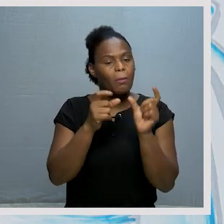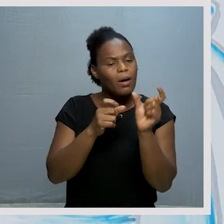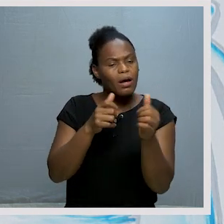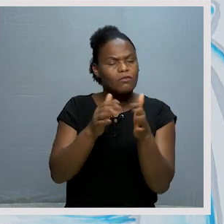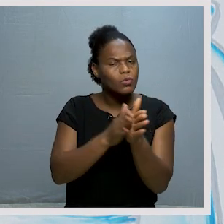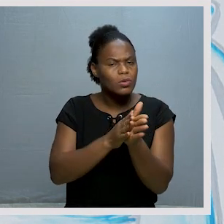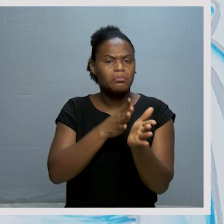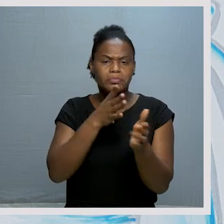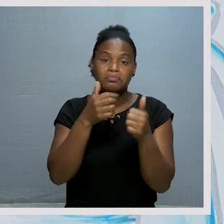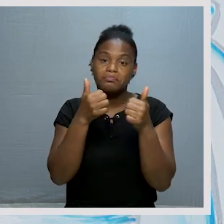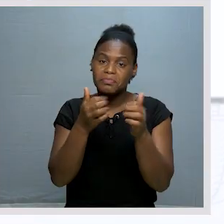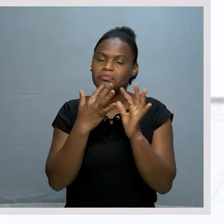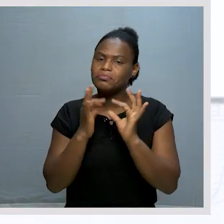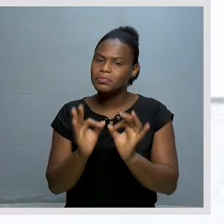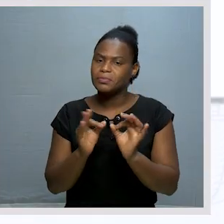palavras. Entenderam?